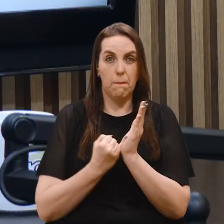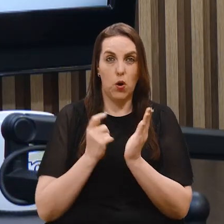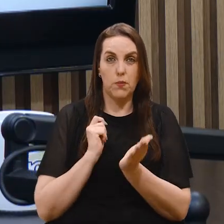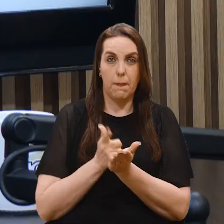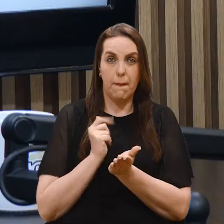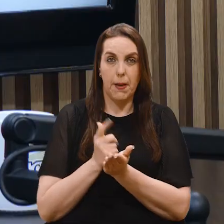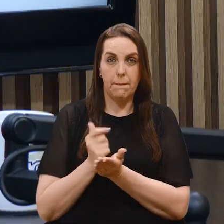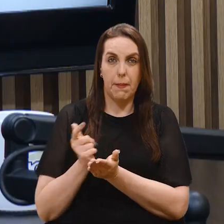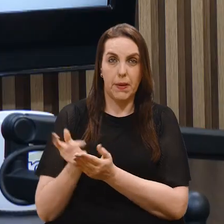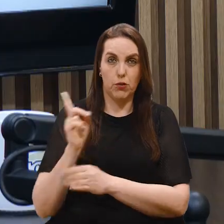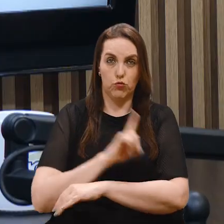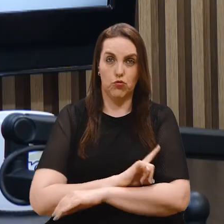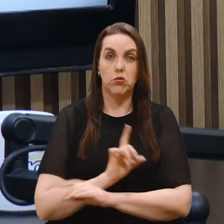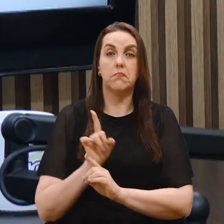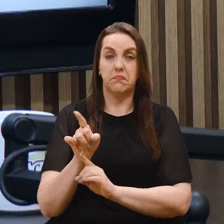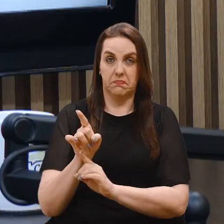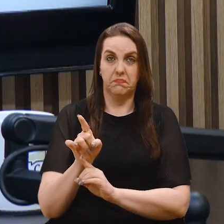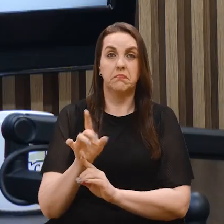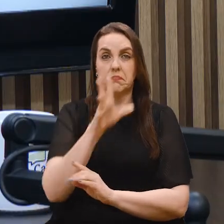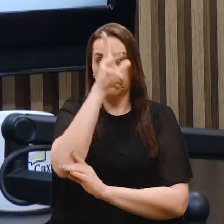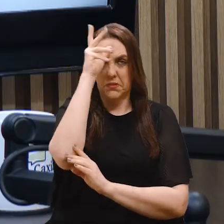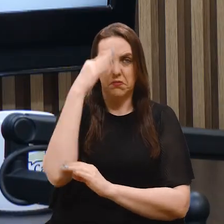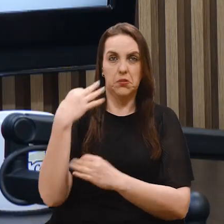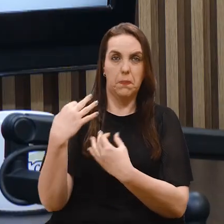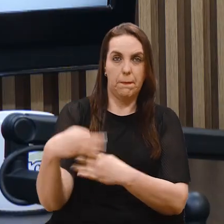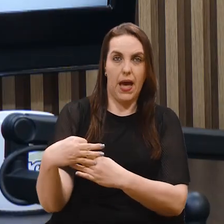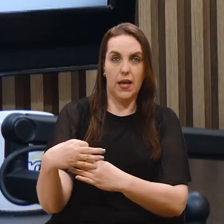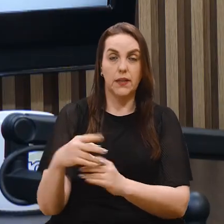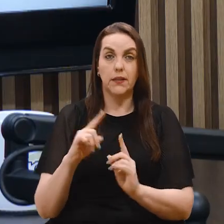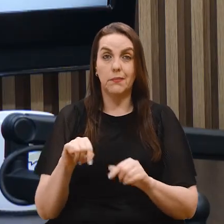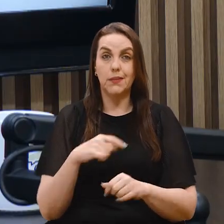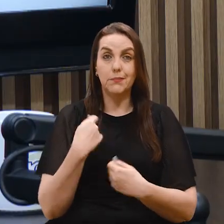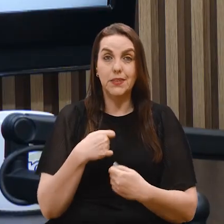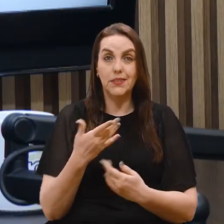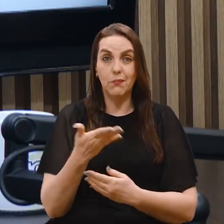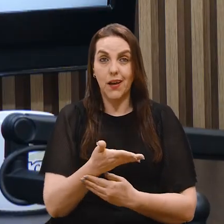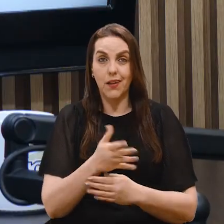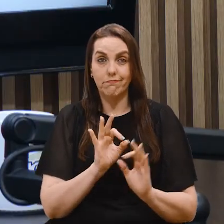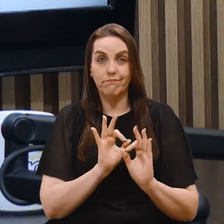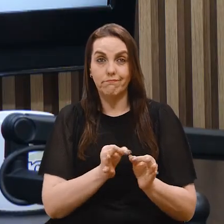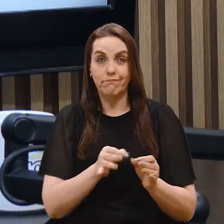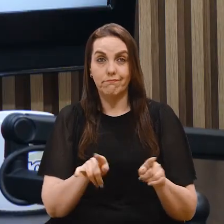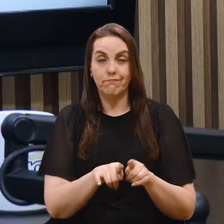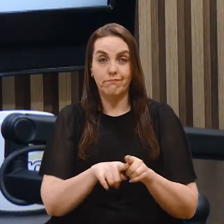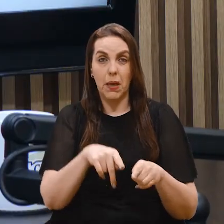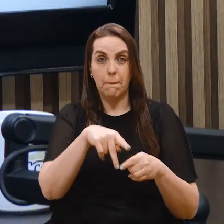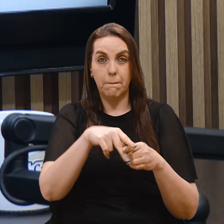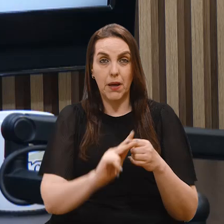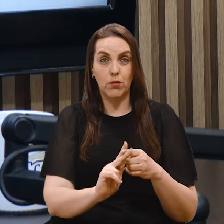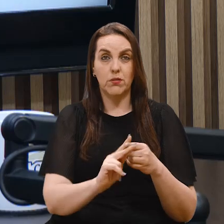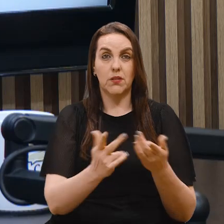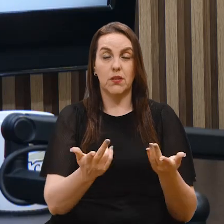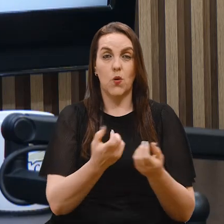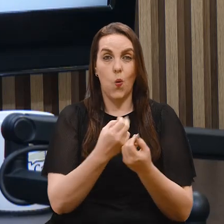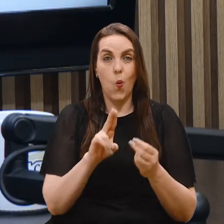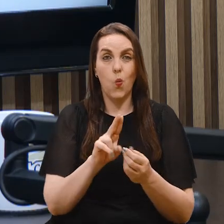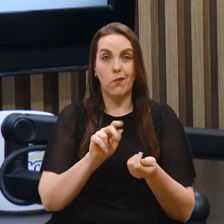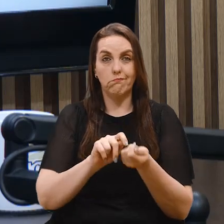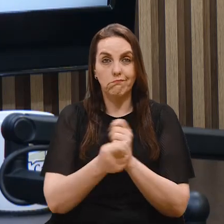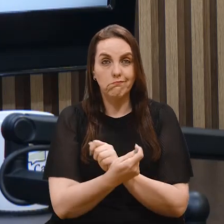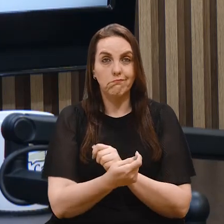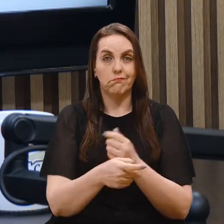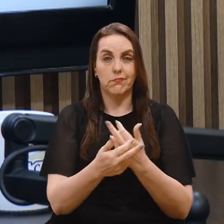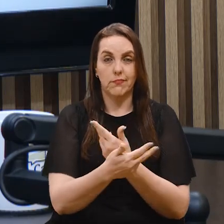suas datas, eles são efetivos. Mas quando precisamos que sejam efetivos na manutenção ou, às vezes, na adequação,